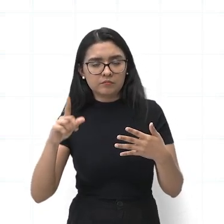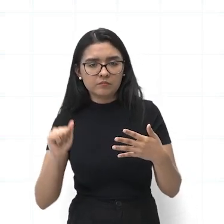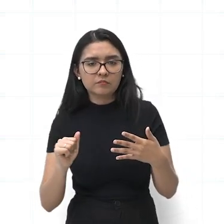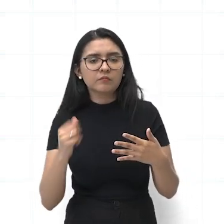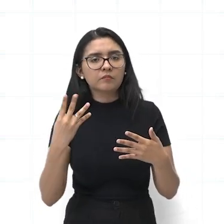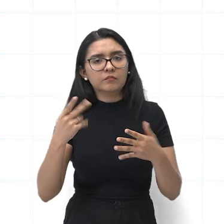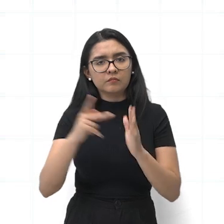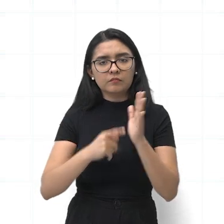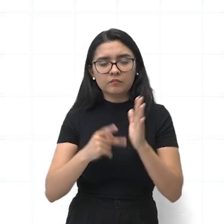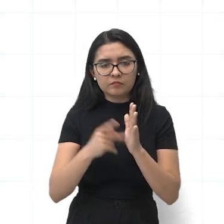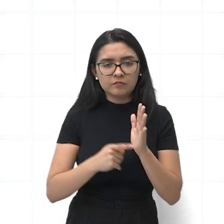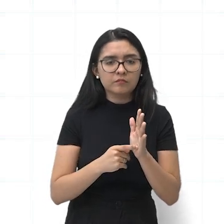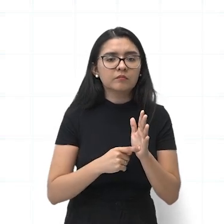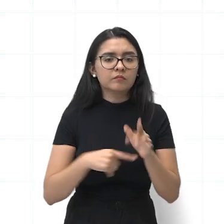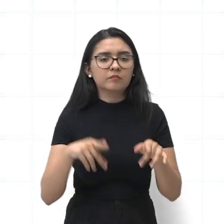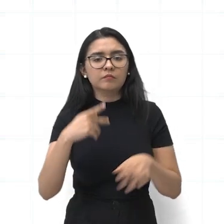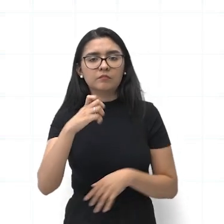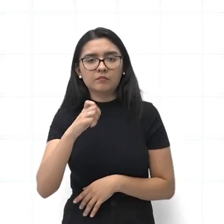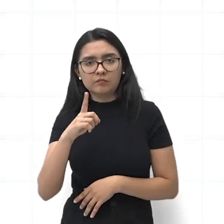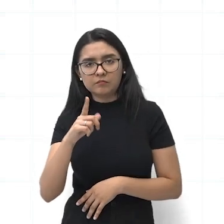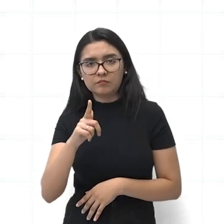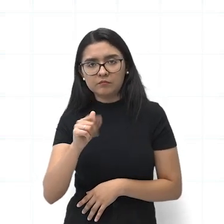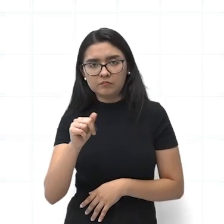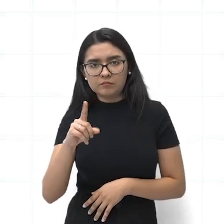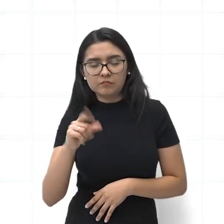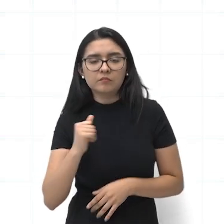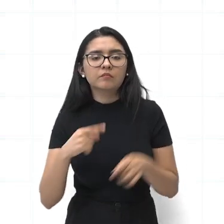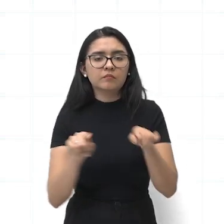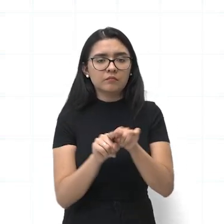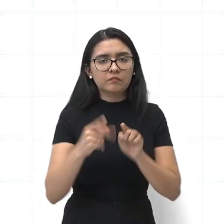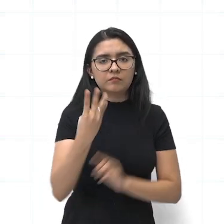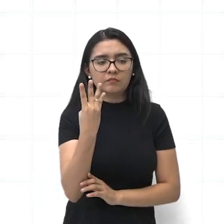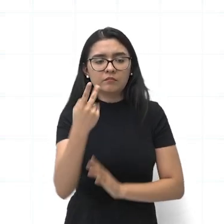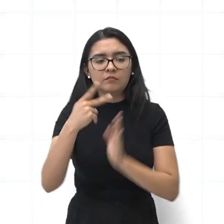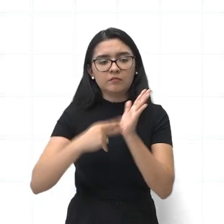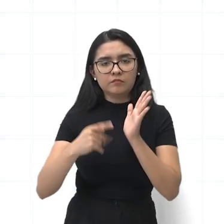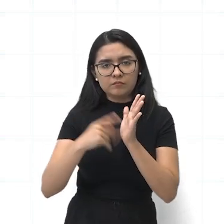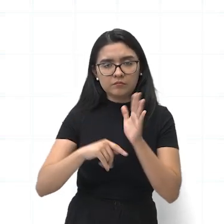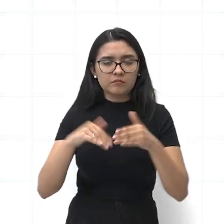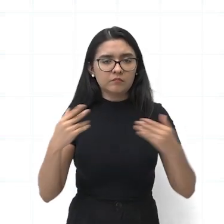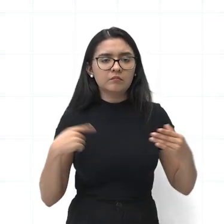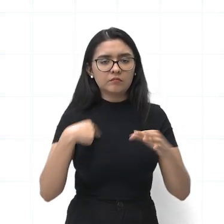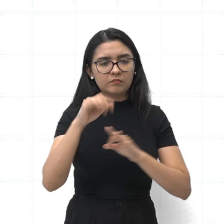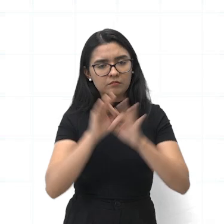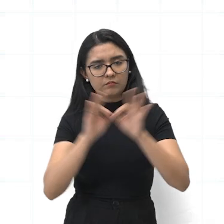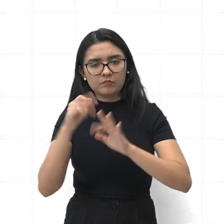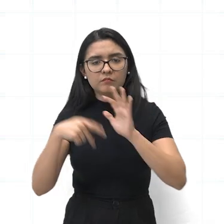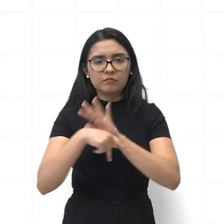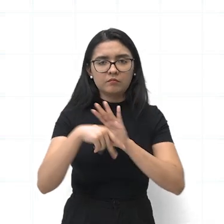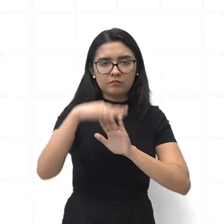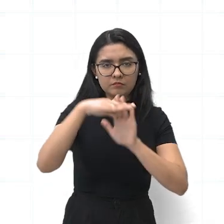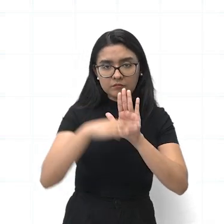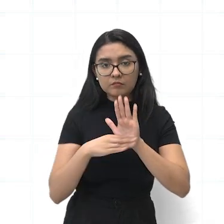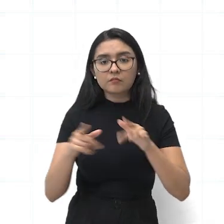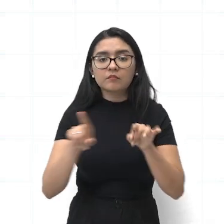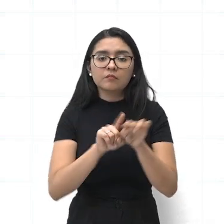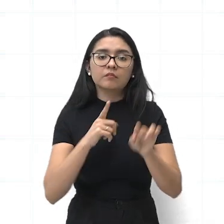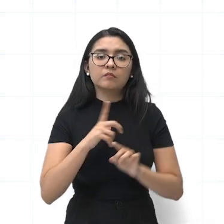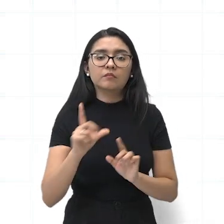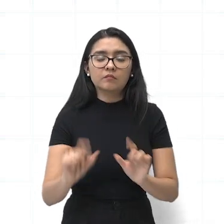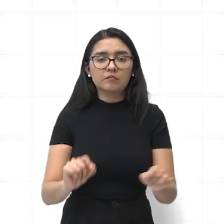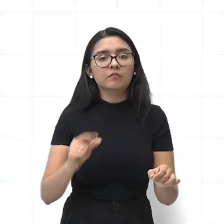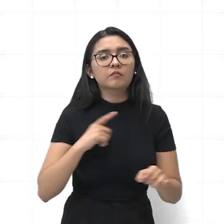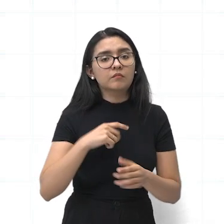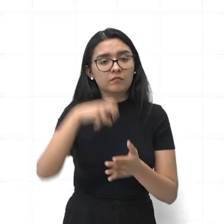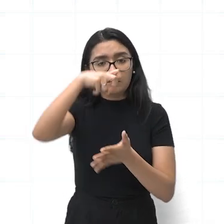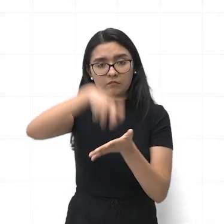costas, 4 pontos, pegada pelas costas, também 4 pontos. Dentro dessa organização, nós temos também